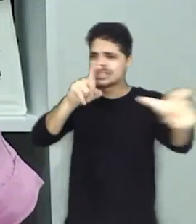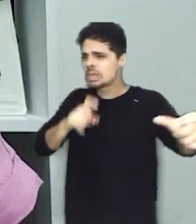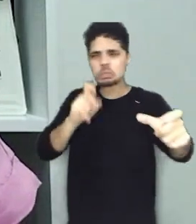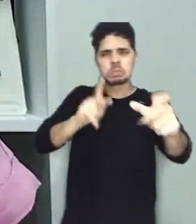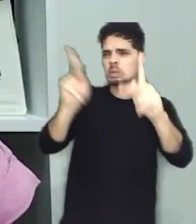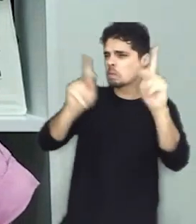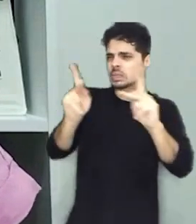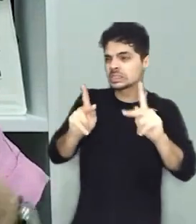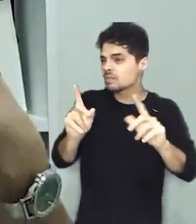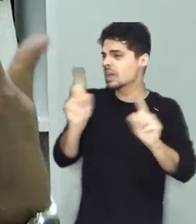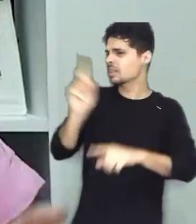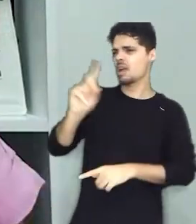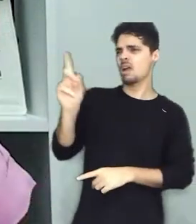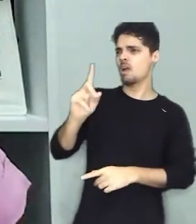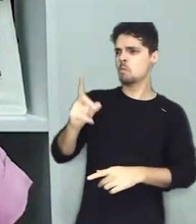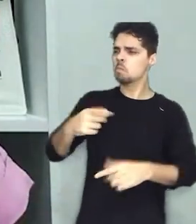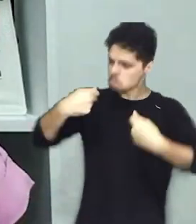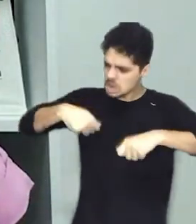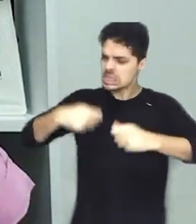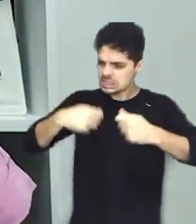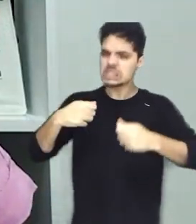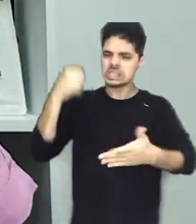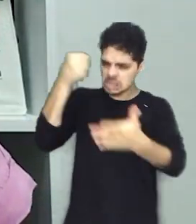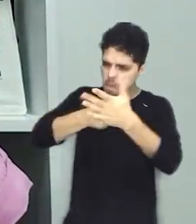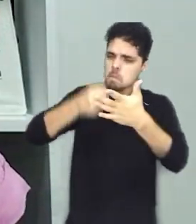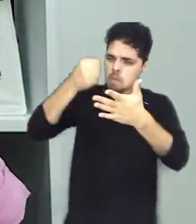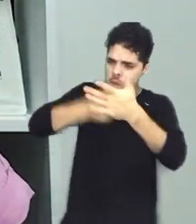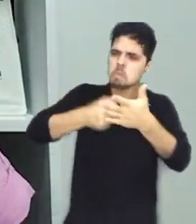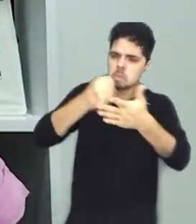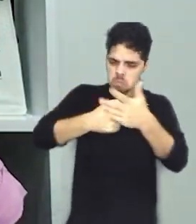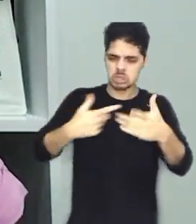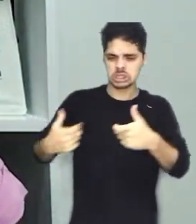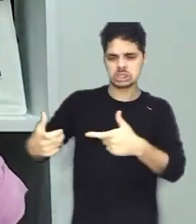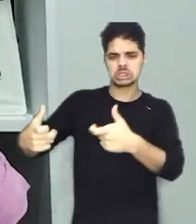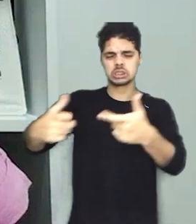independência seria pacífica, assim como não foi.